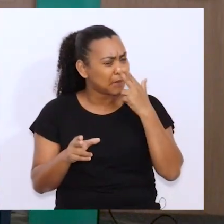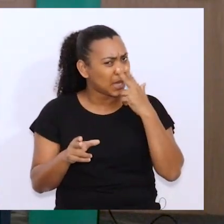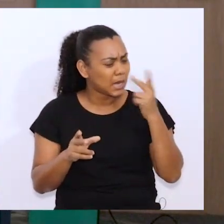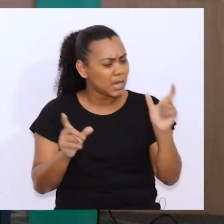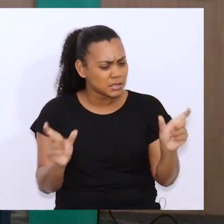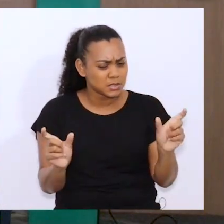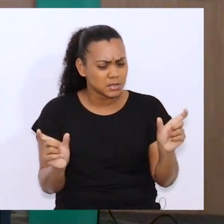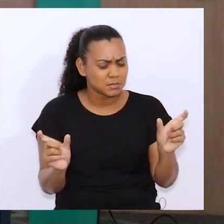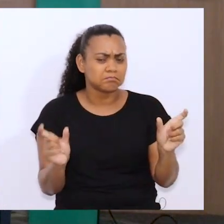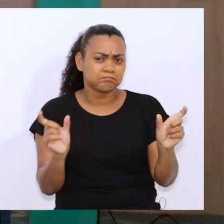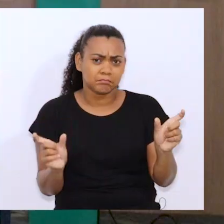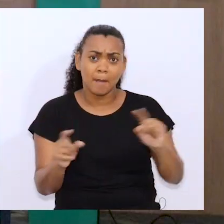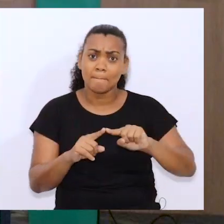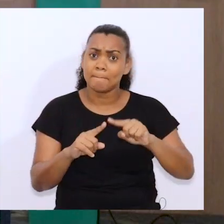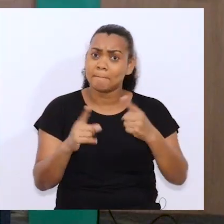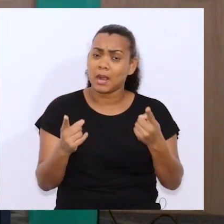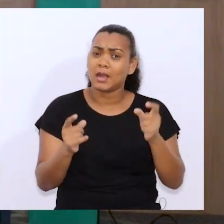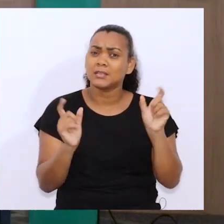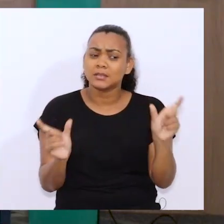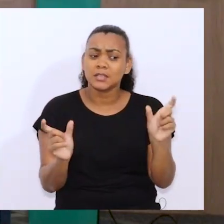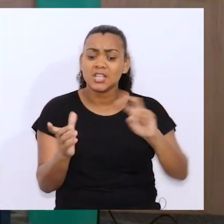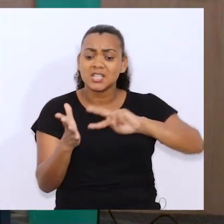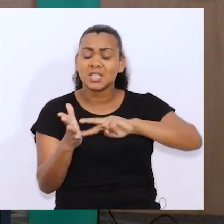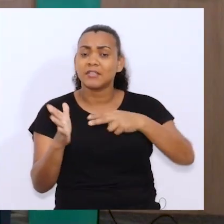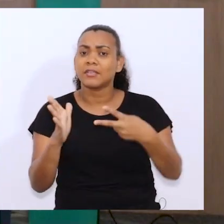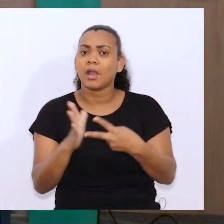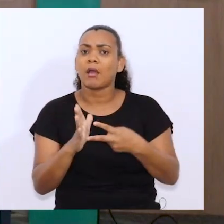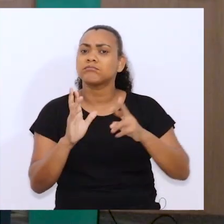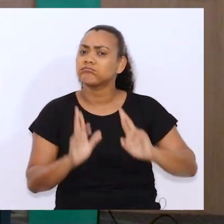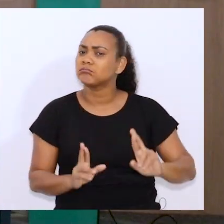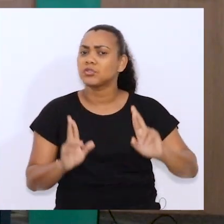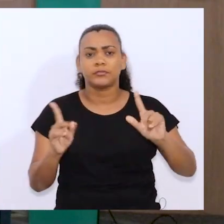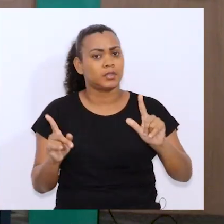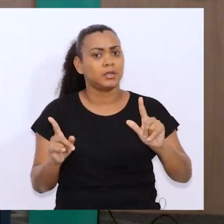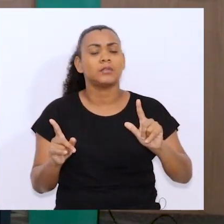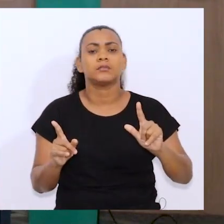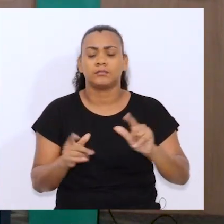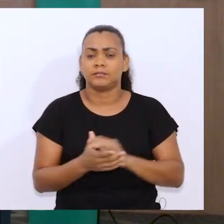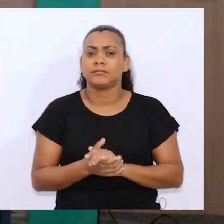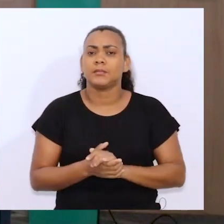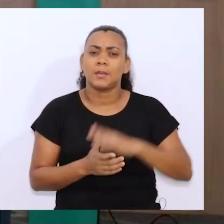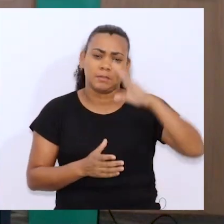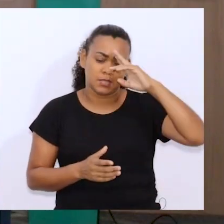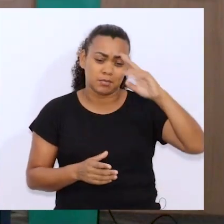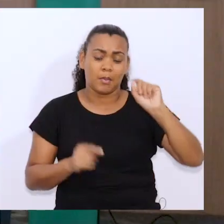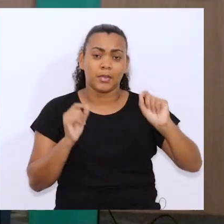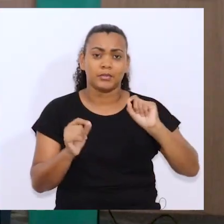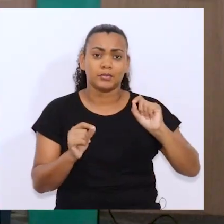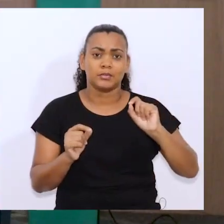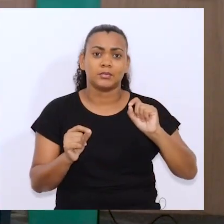mais e mais. Porém, elas têm significados bastante diferentes, principalmente